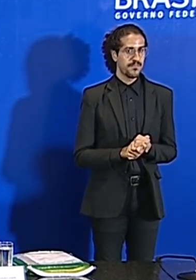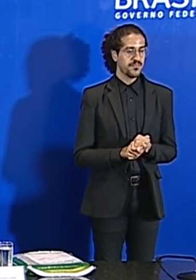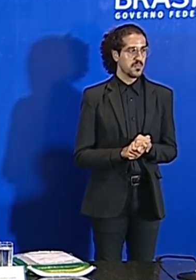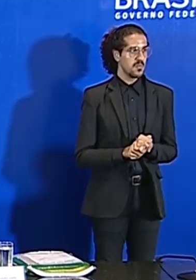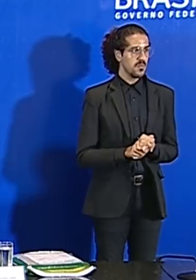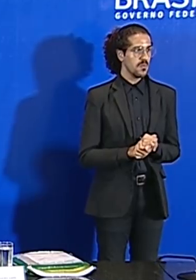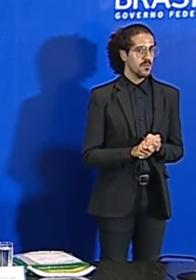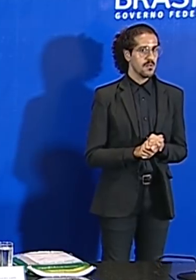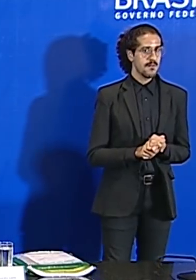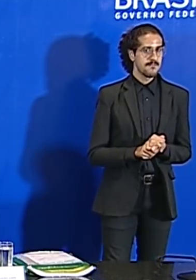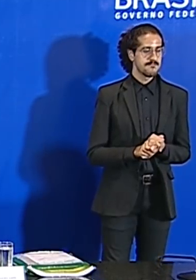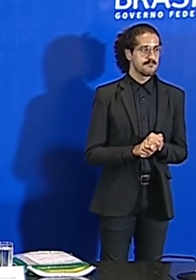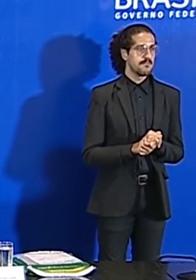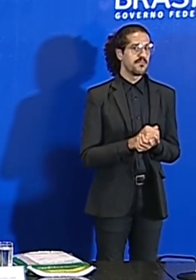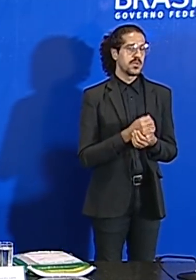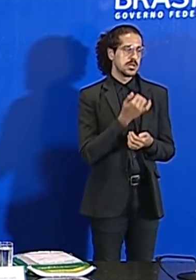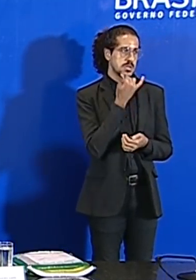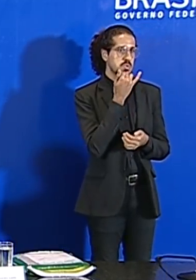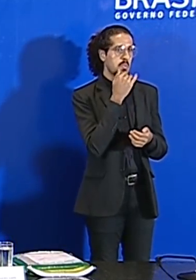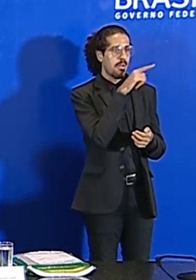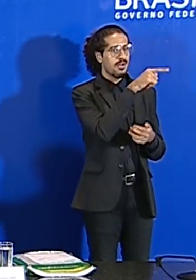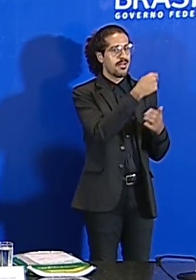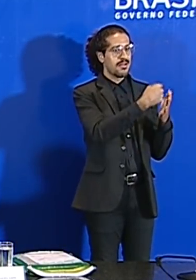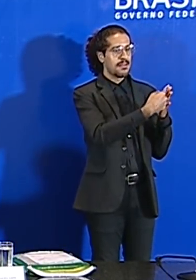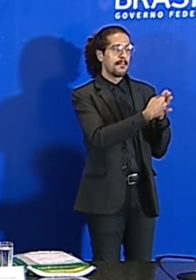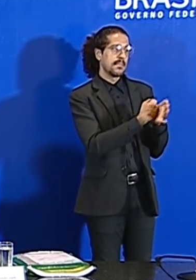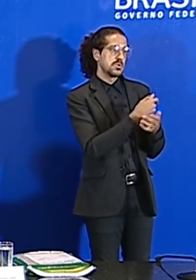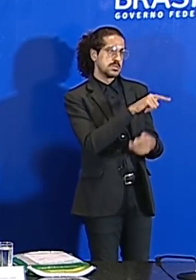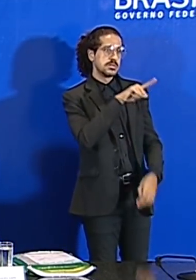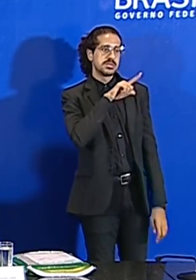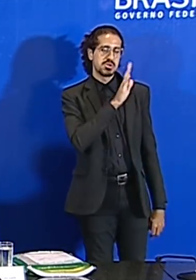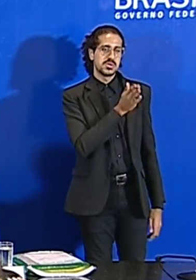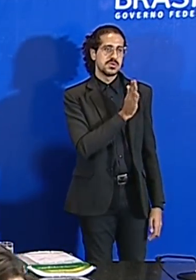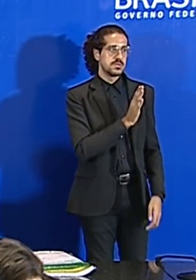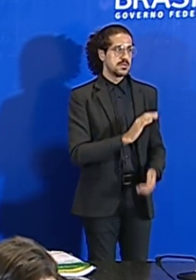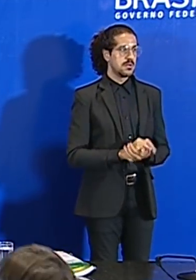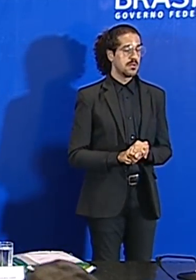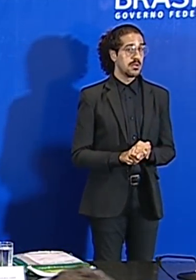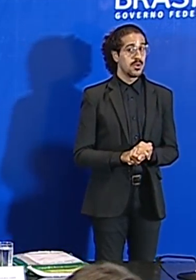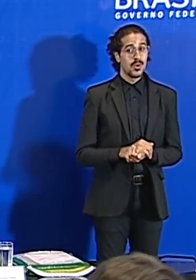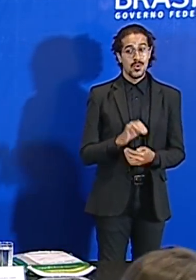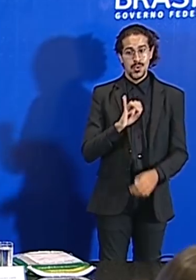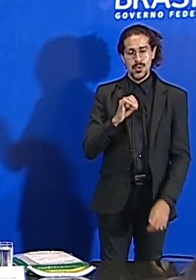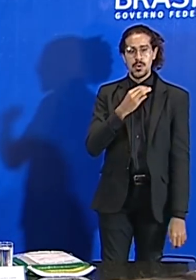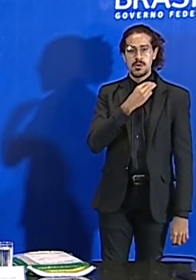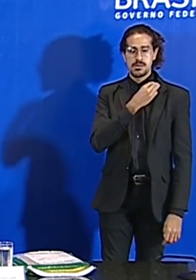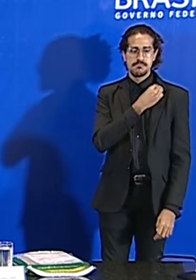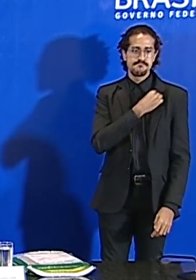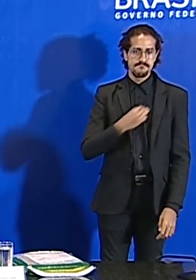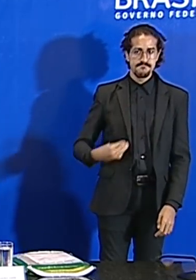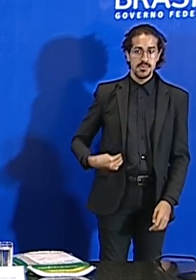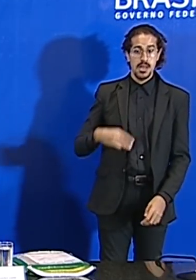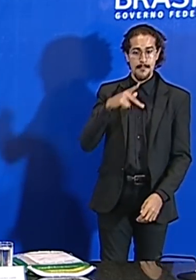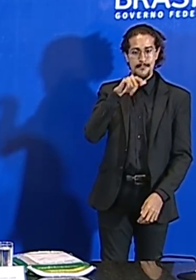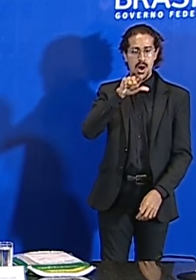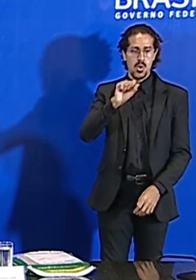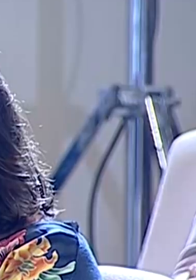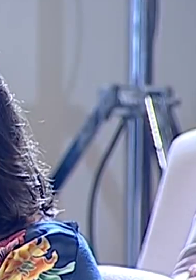Ela pediu antes, desculpa. A senhora depois já pode. Oi, ministro. É Paula Ferreira, do